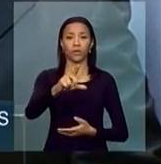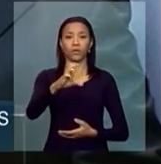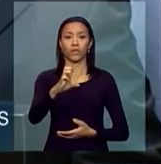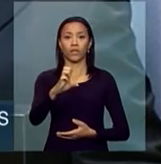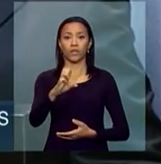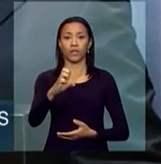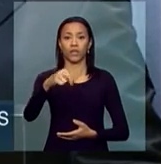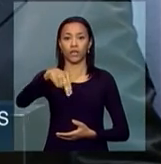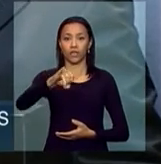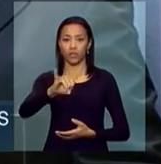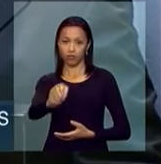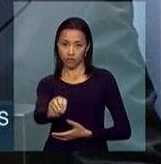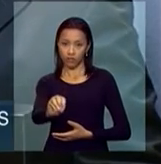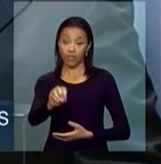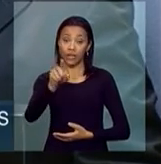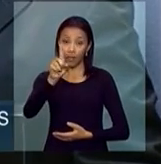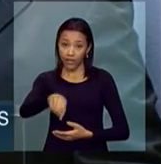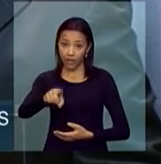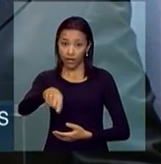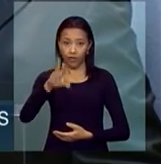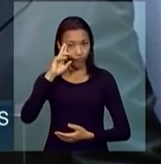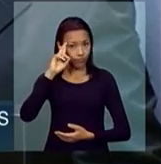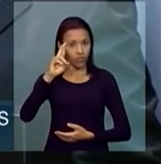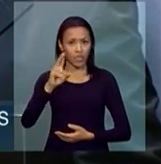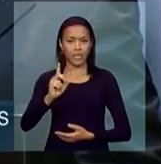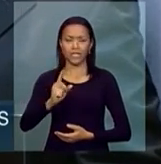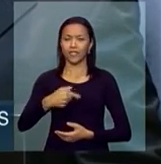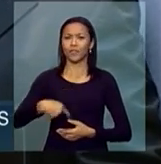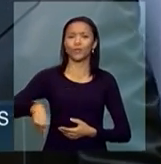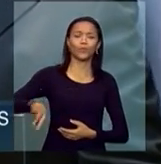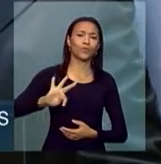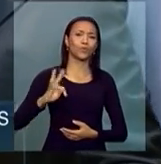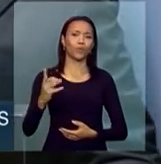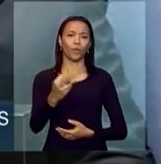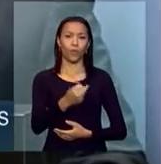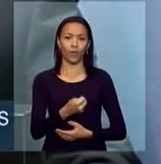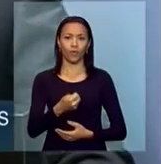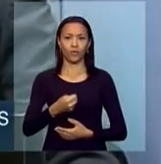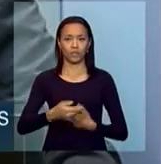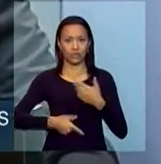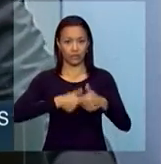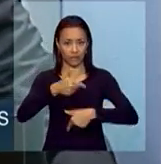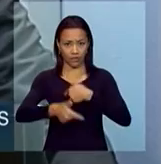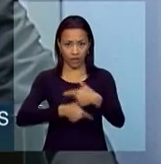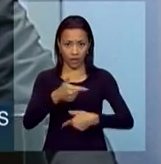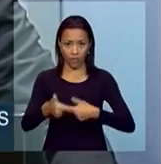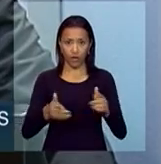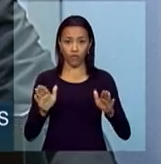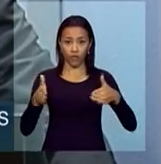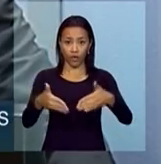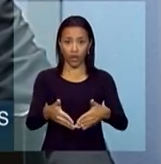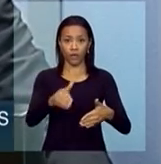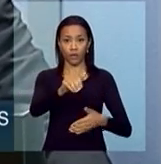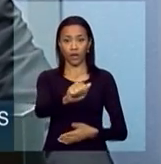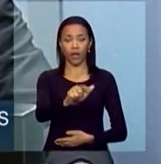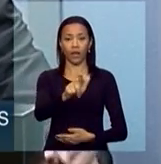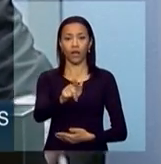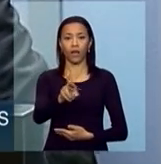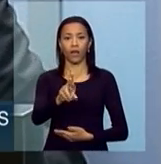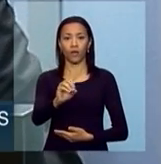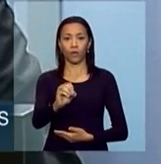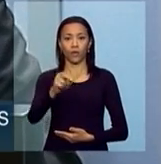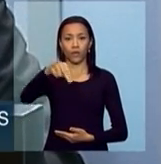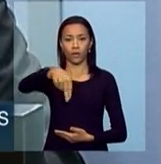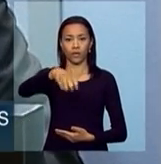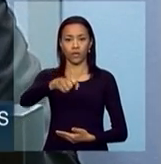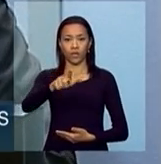que comanda todo este processo do agronegócio no Banco do Brasil, com